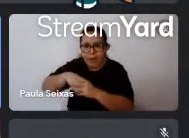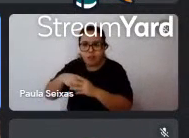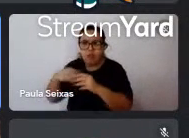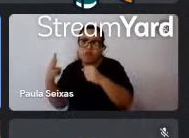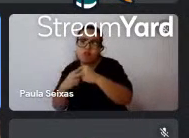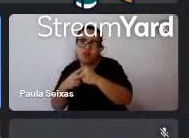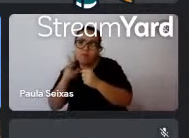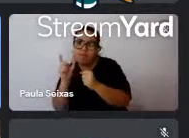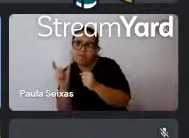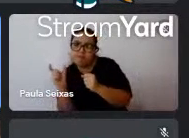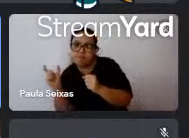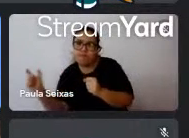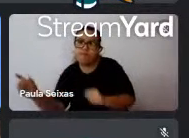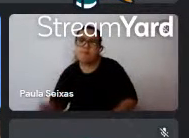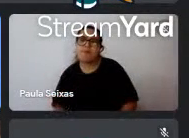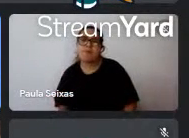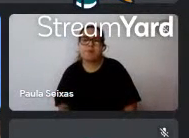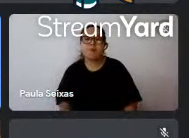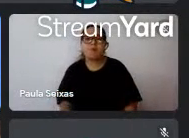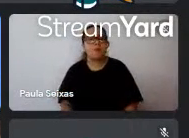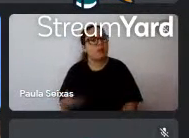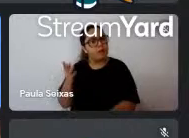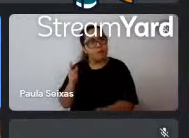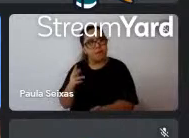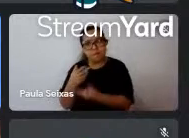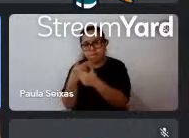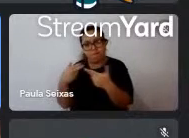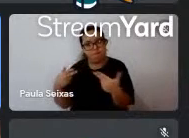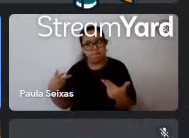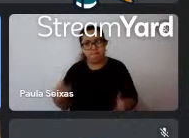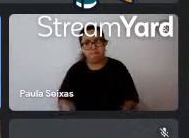nuclear, e assim sucessivamente.